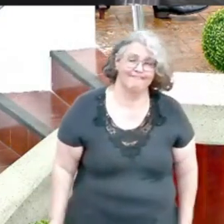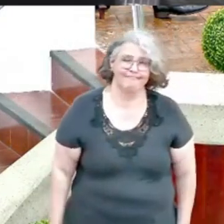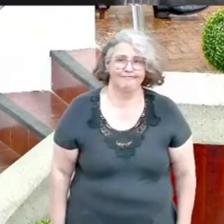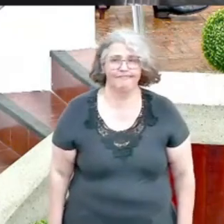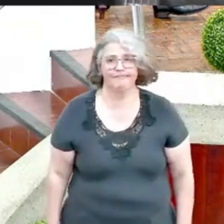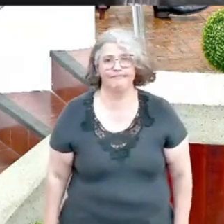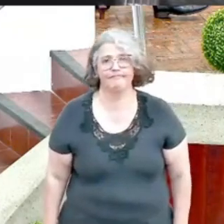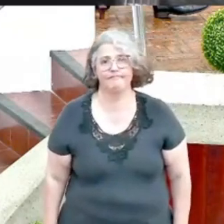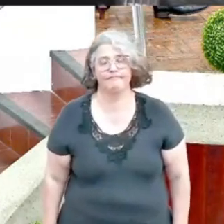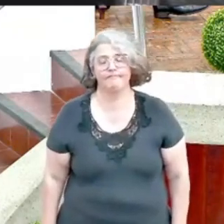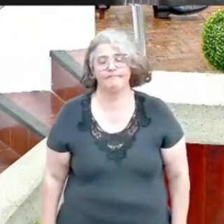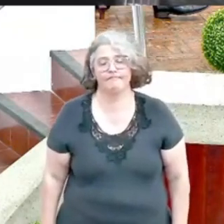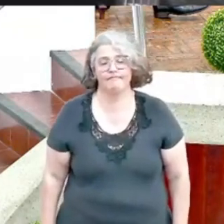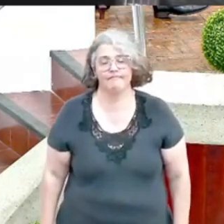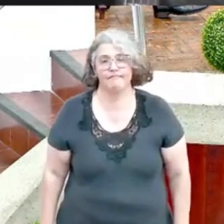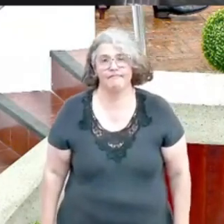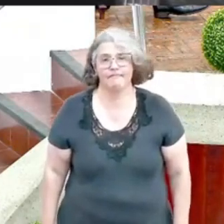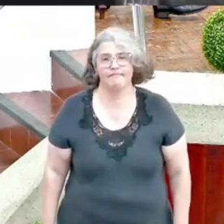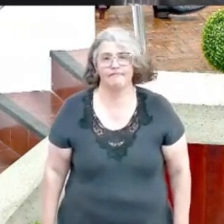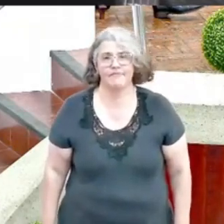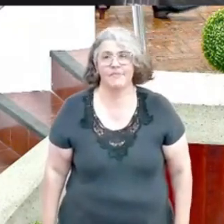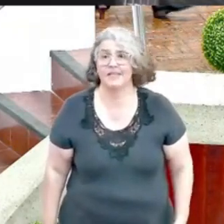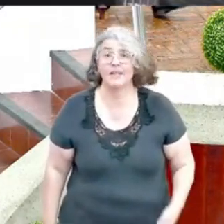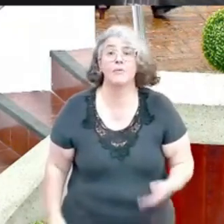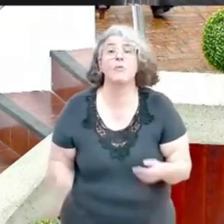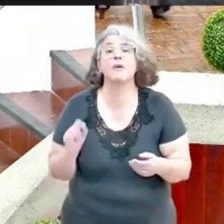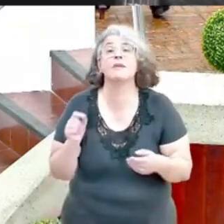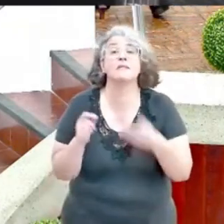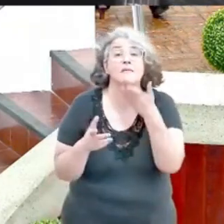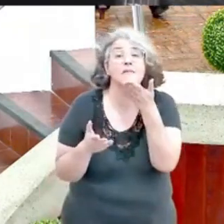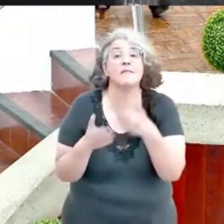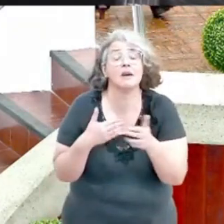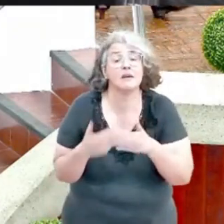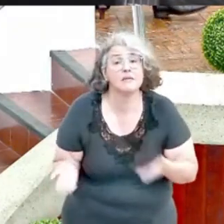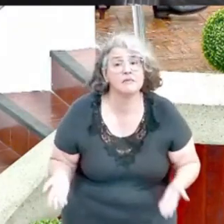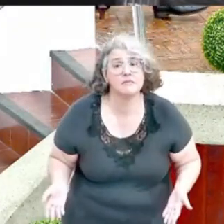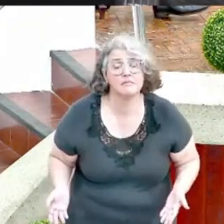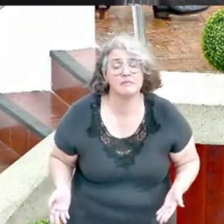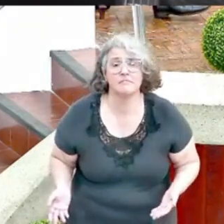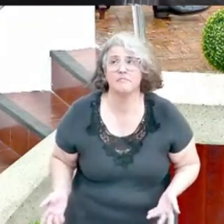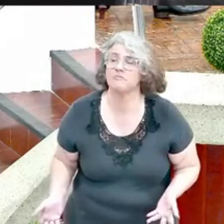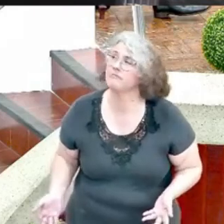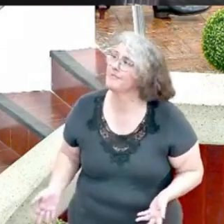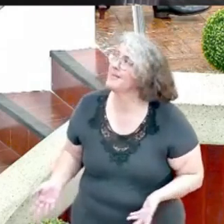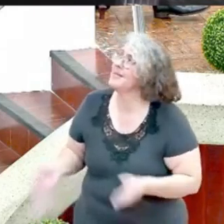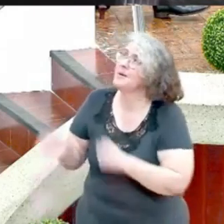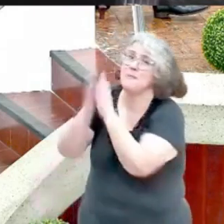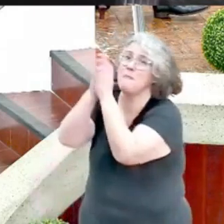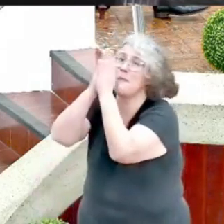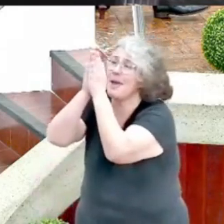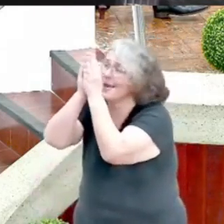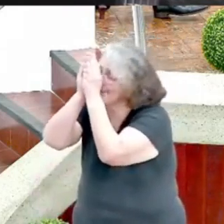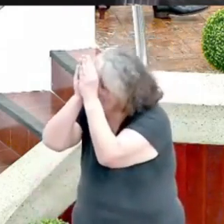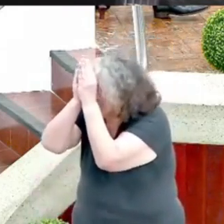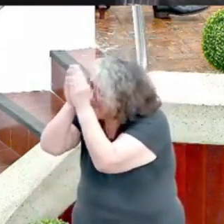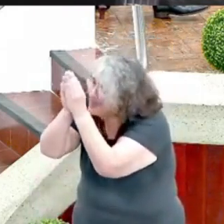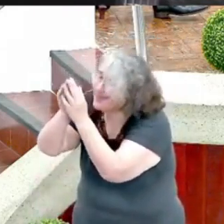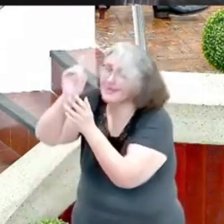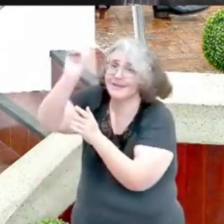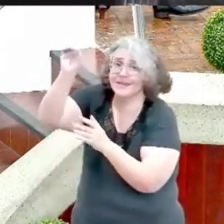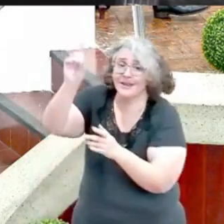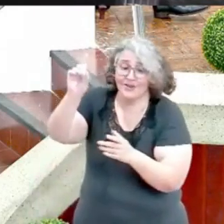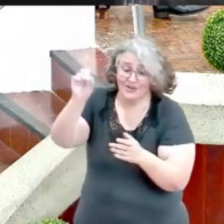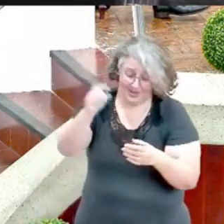O que eu faço? Clame ao Senhor. Clame ao Senhor para que Deus aqueça o seu coração